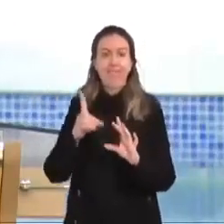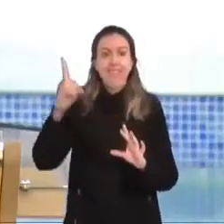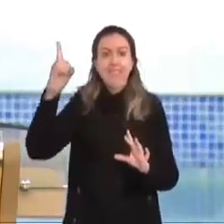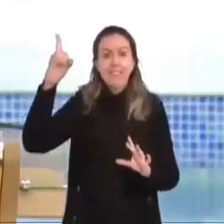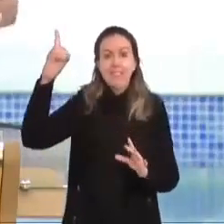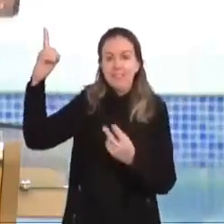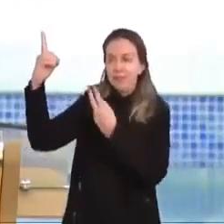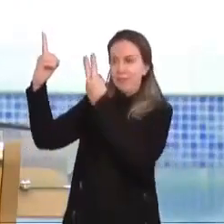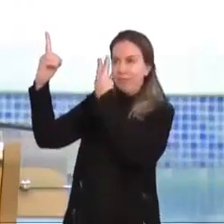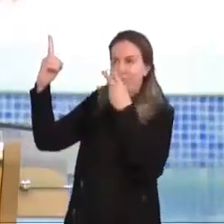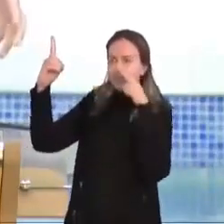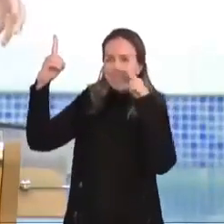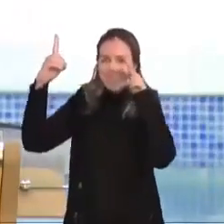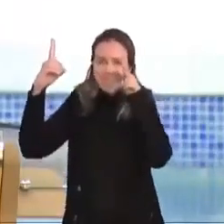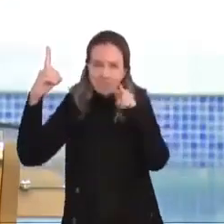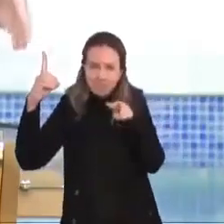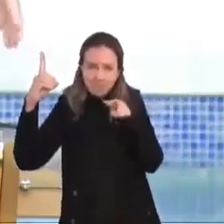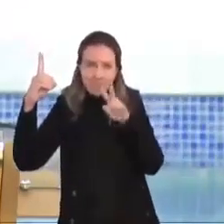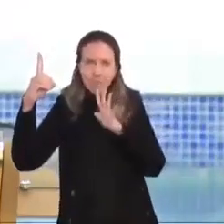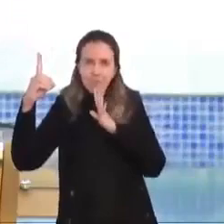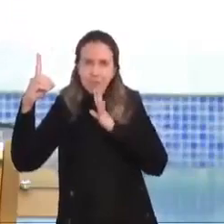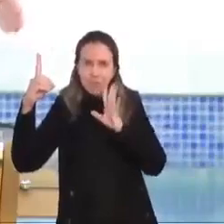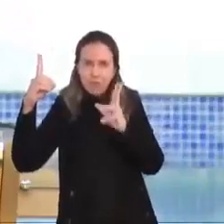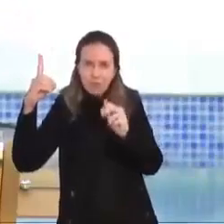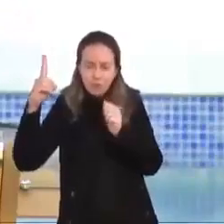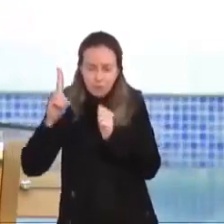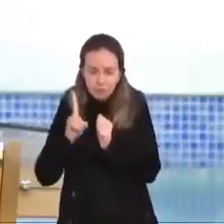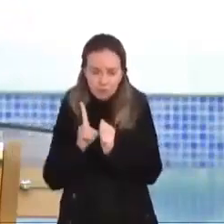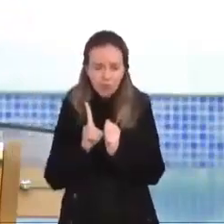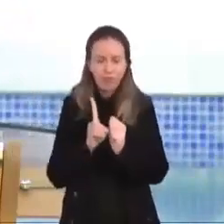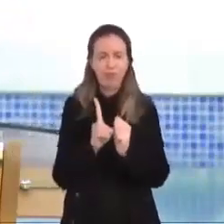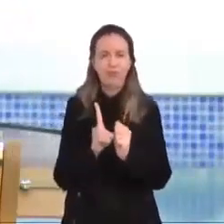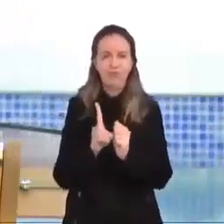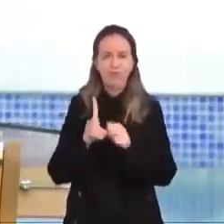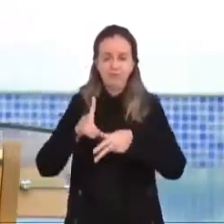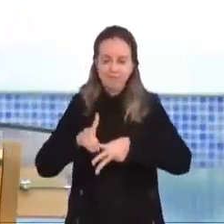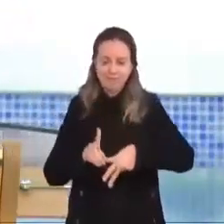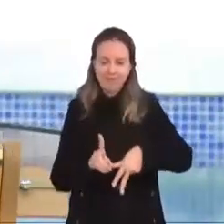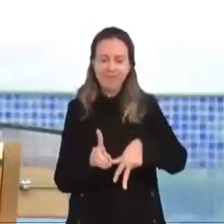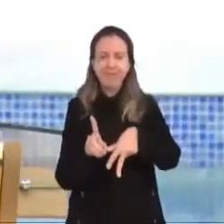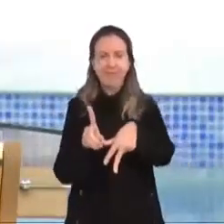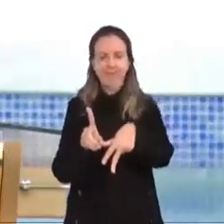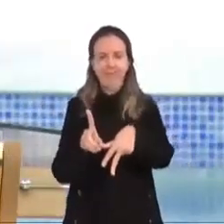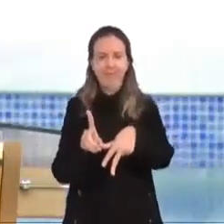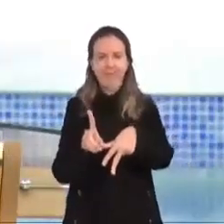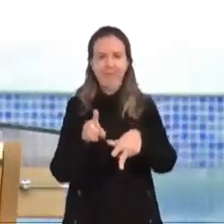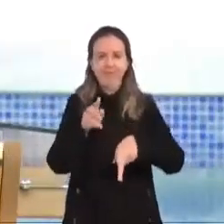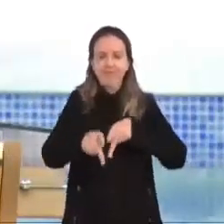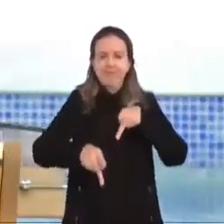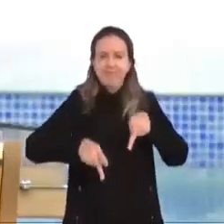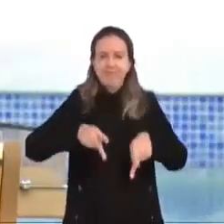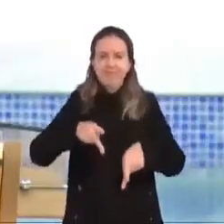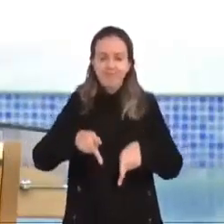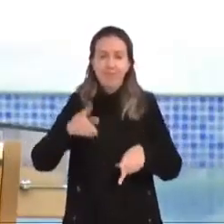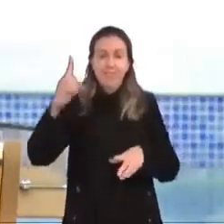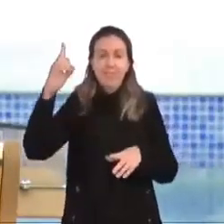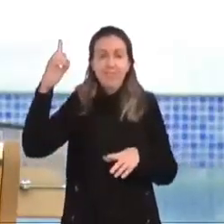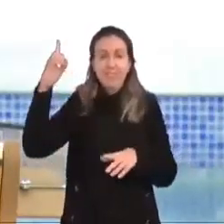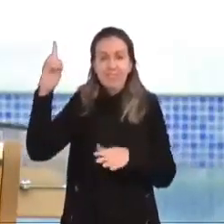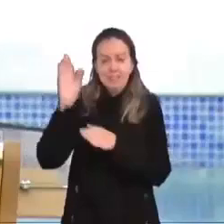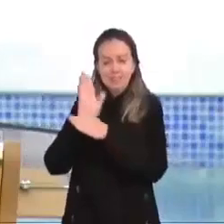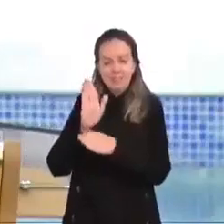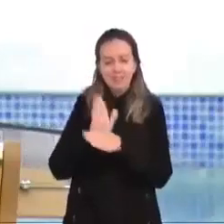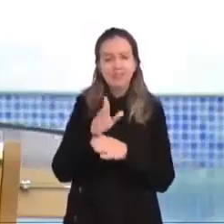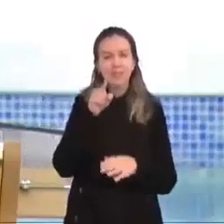povo. Portanto, Deus anda no meio do seu povo. Este é o quadro, este